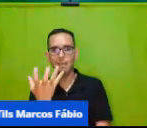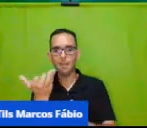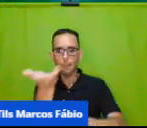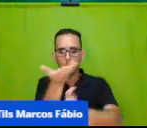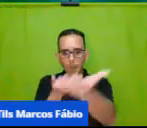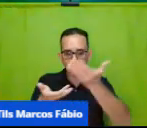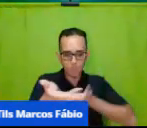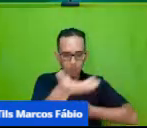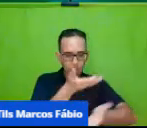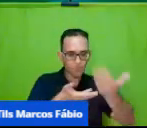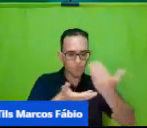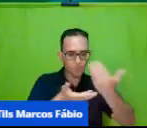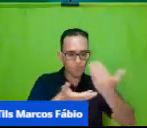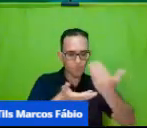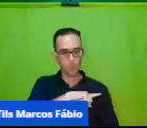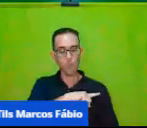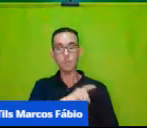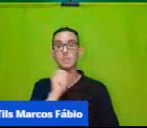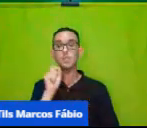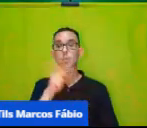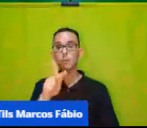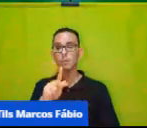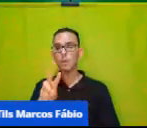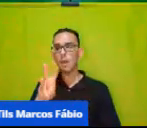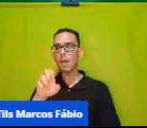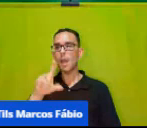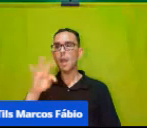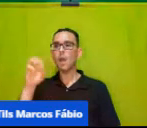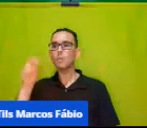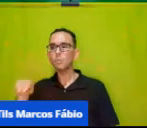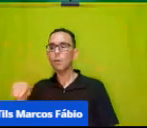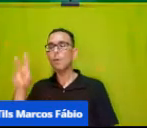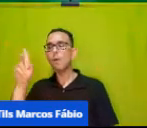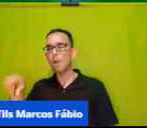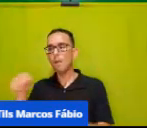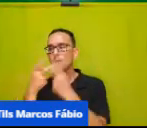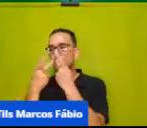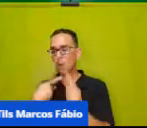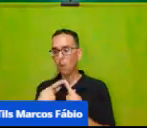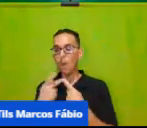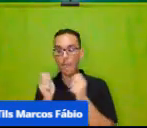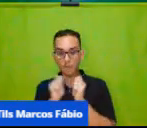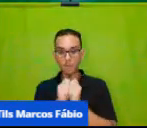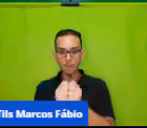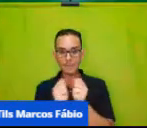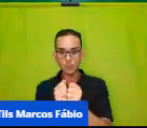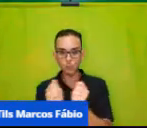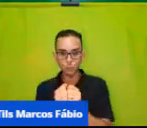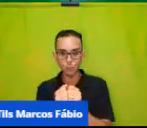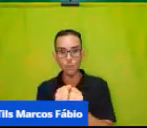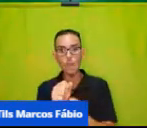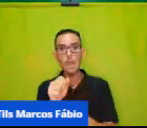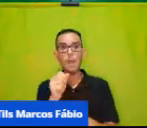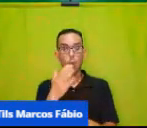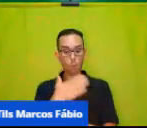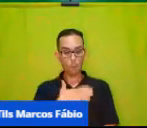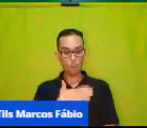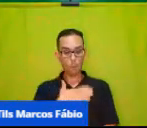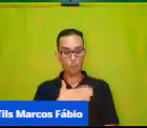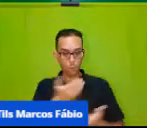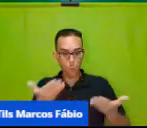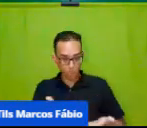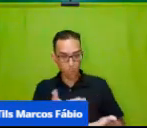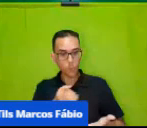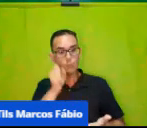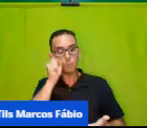gente, que no intuito do que o professor Elton disse, é construir junto, é fazer junto. O aluno meu hoje pode ser o seu aluno amanhã, então se essas